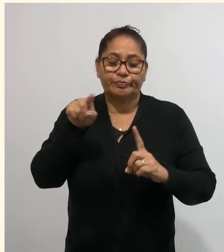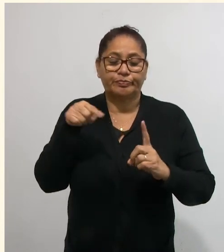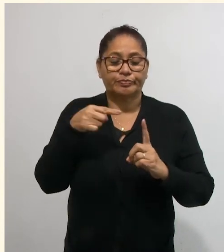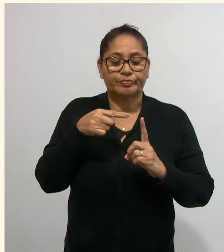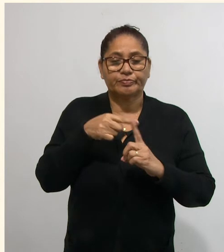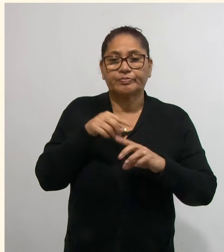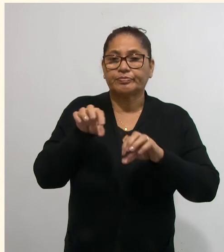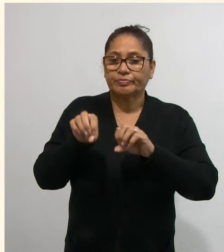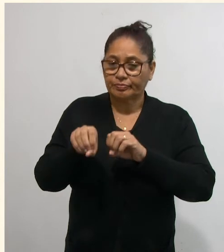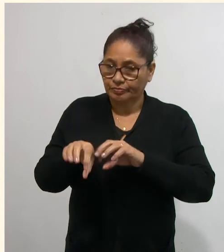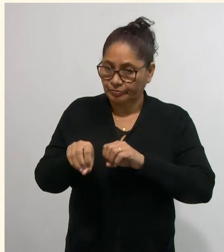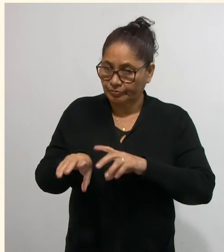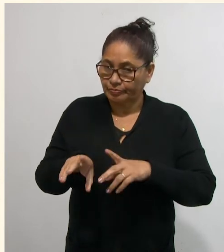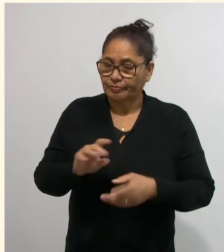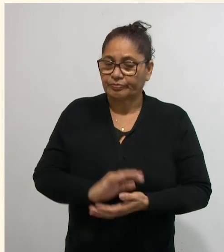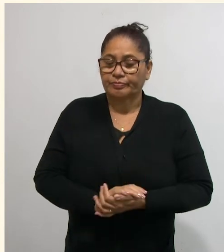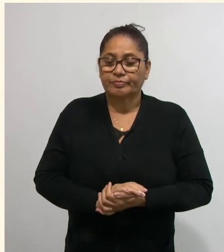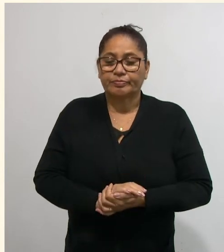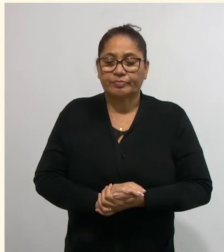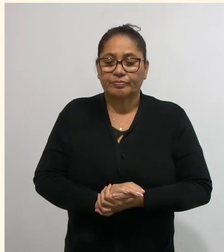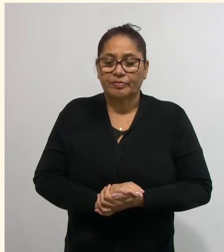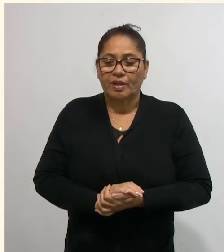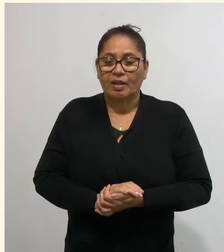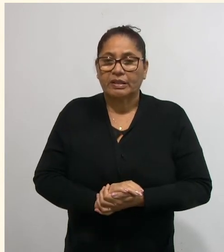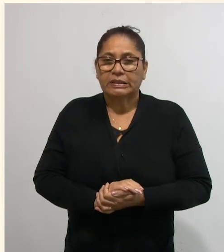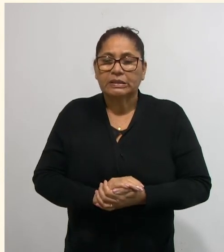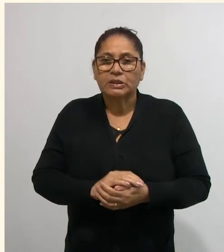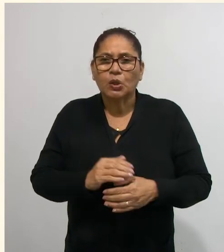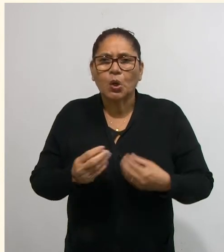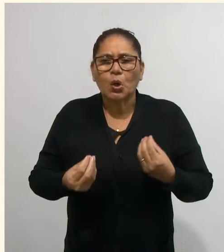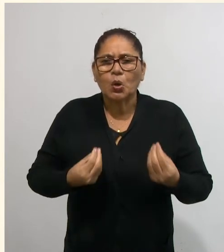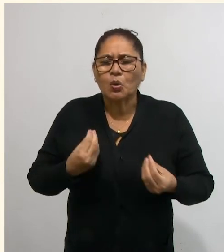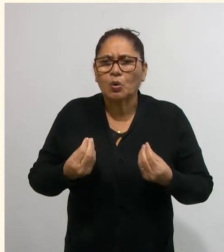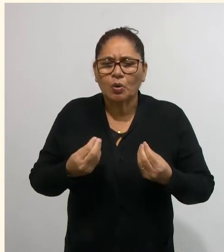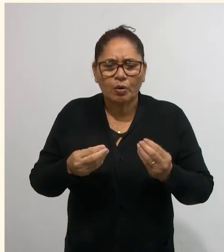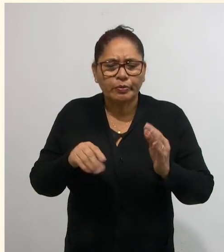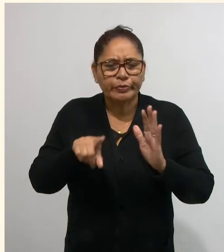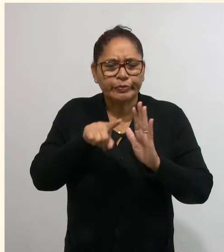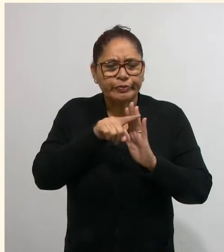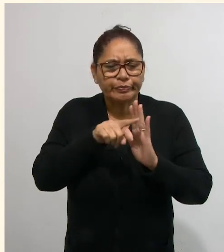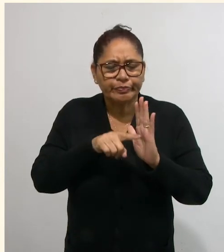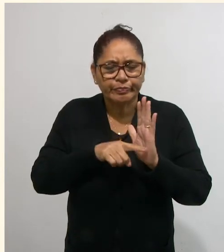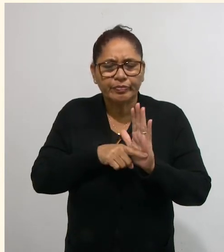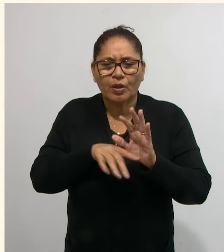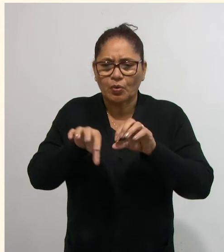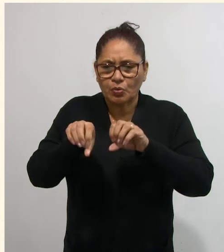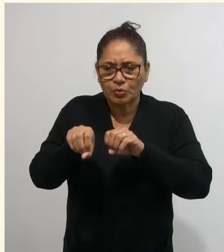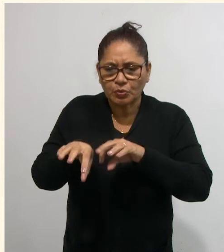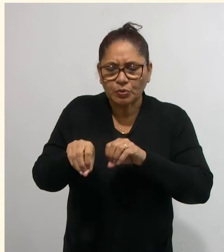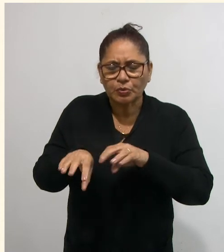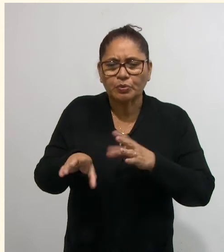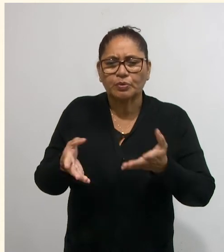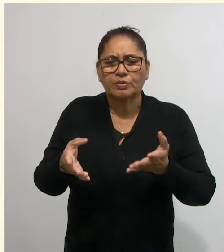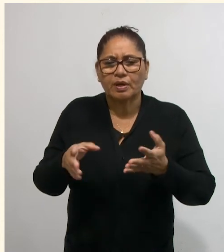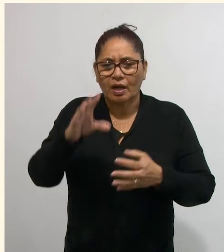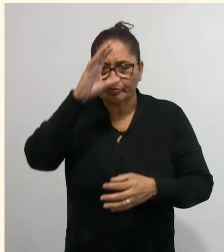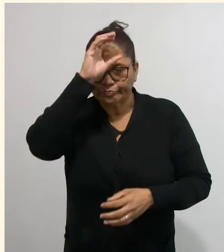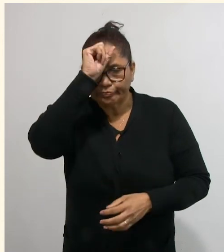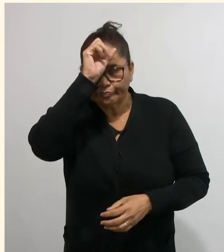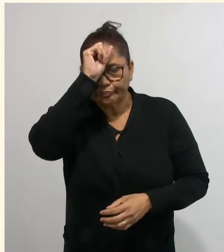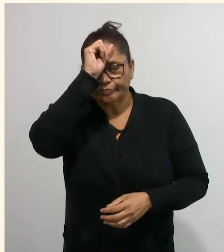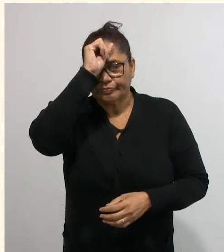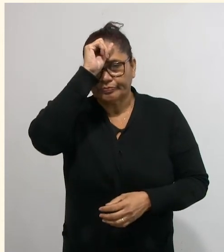os objetivos da educação e da instrução, os conteúdos, o ensino,